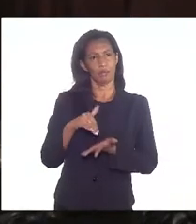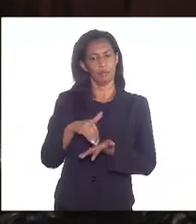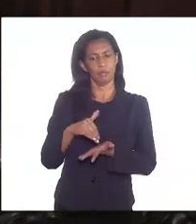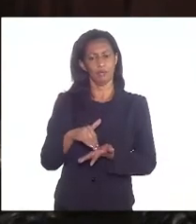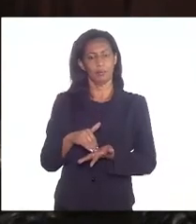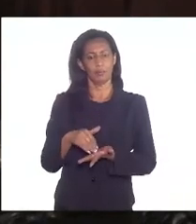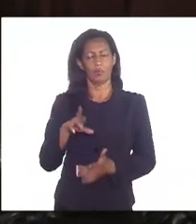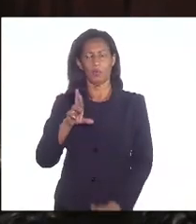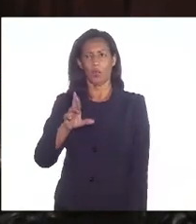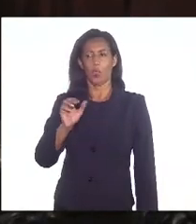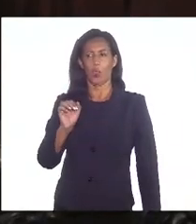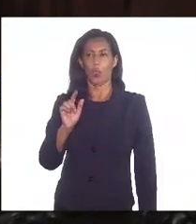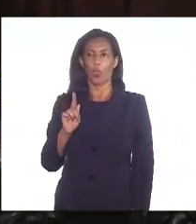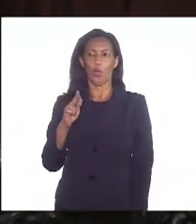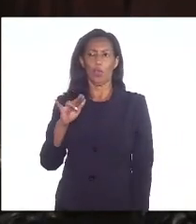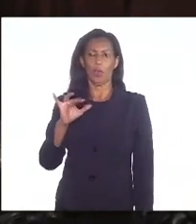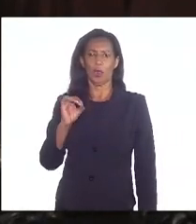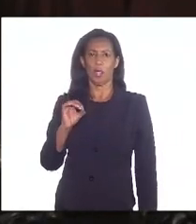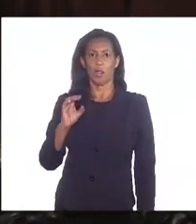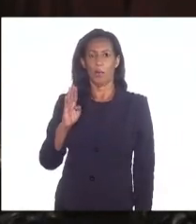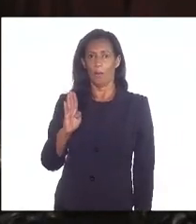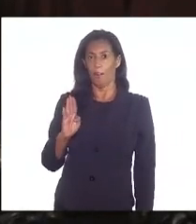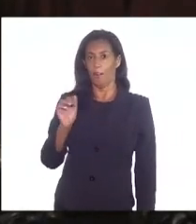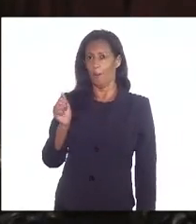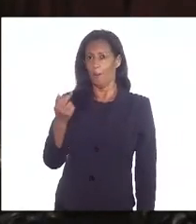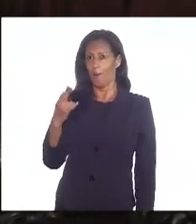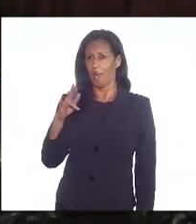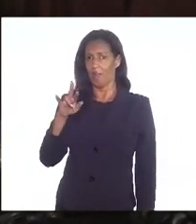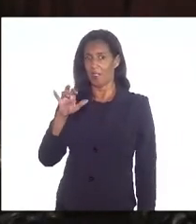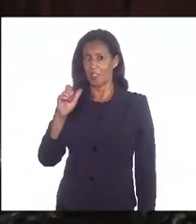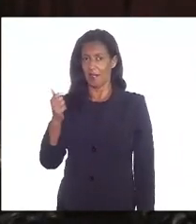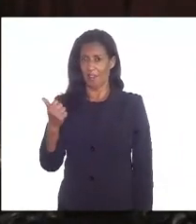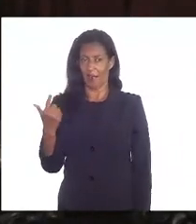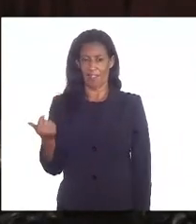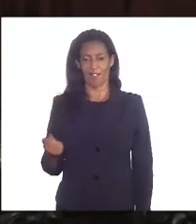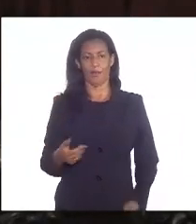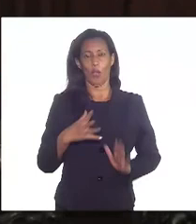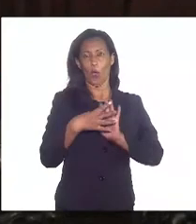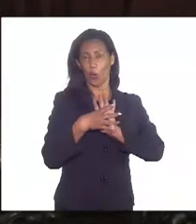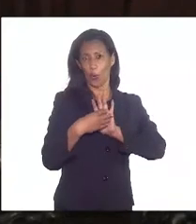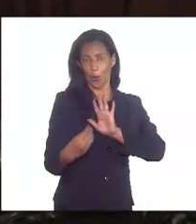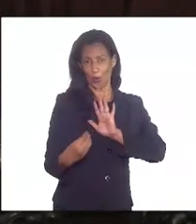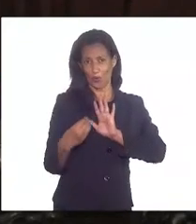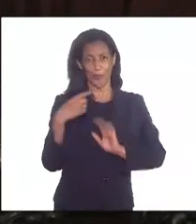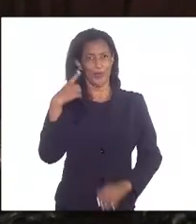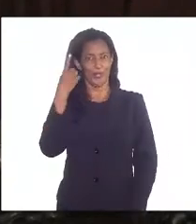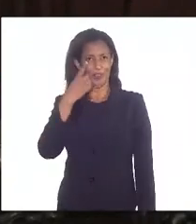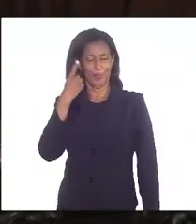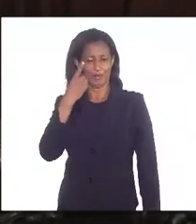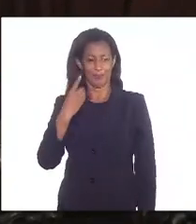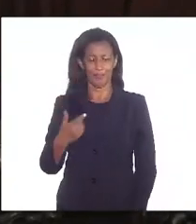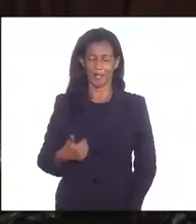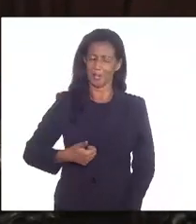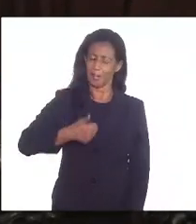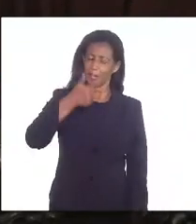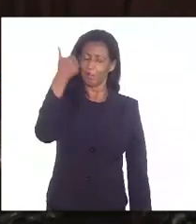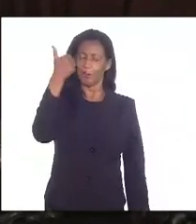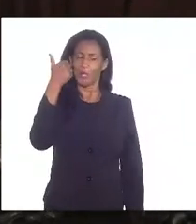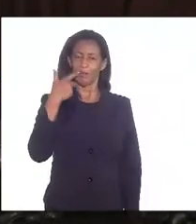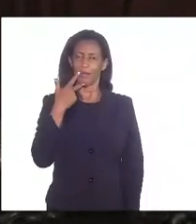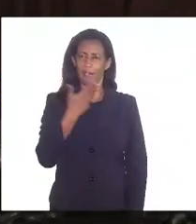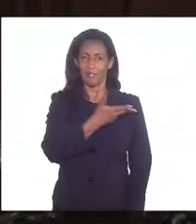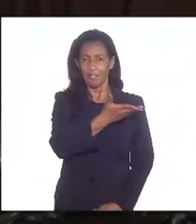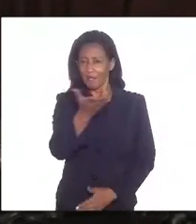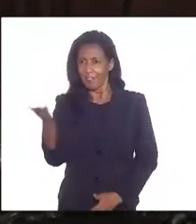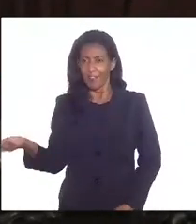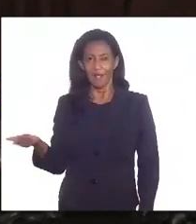secretário Rodrigo Bacelar, dublê de secretário e deputado. Primeiro, eu queria me dirigir aos meus